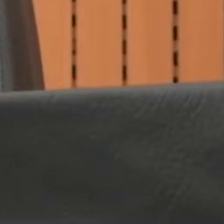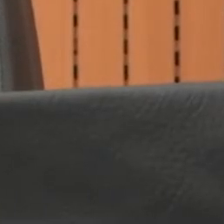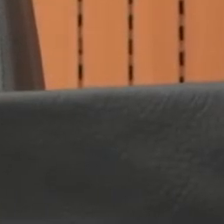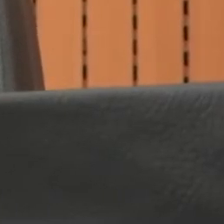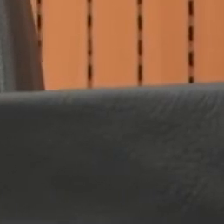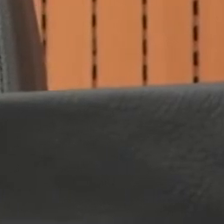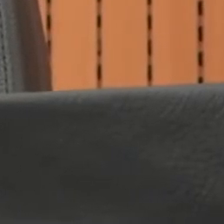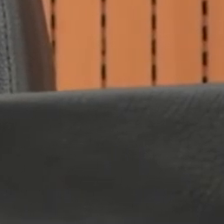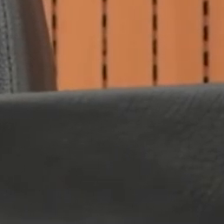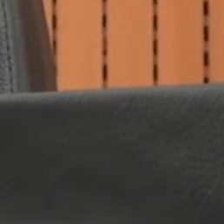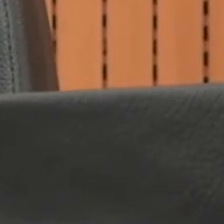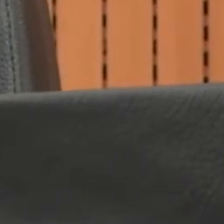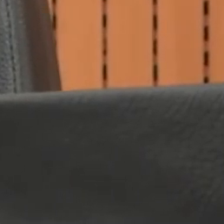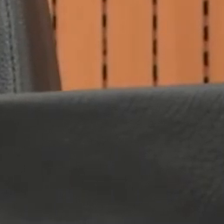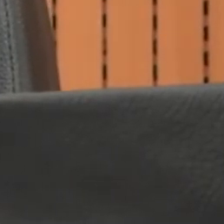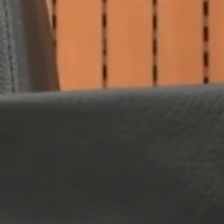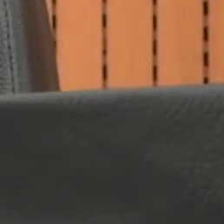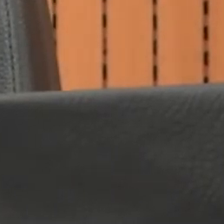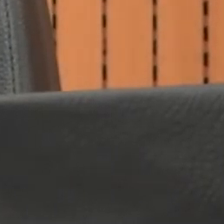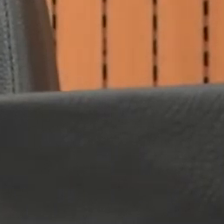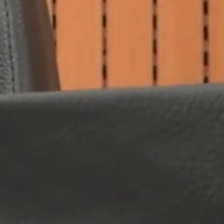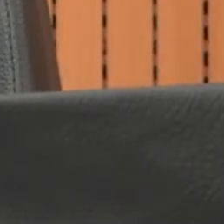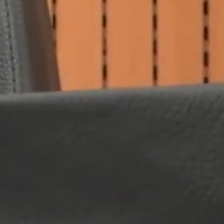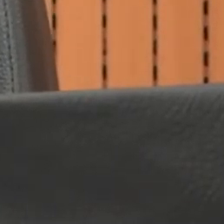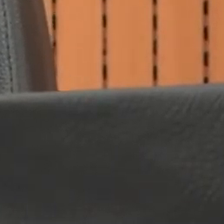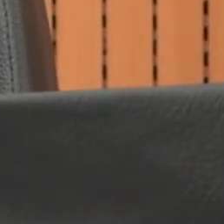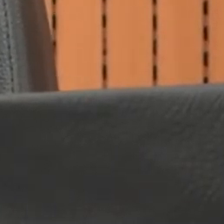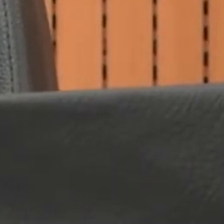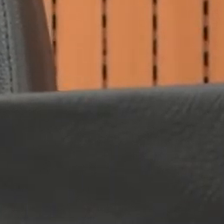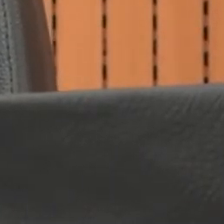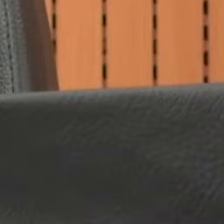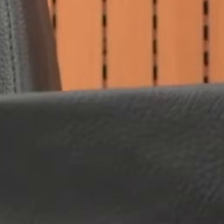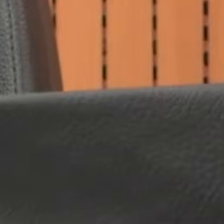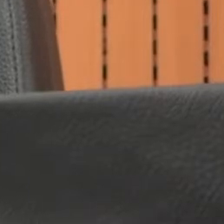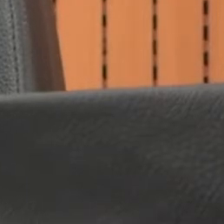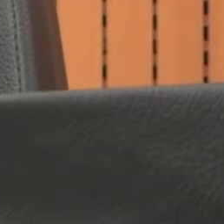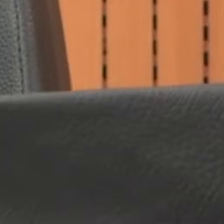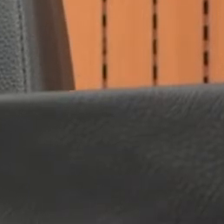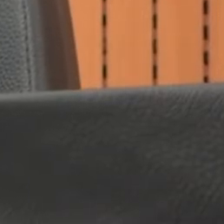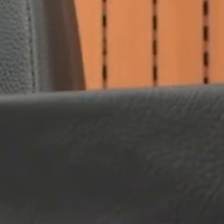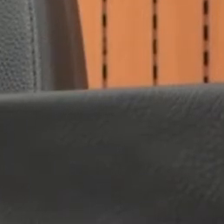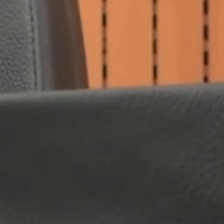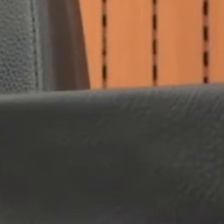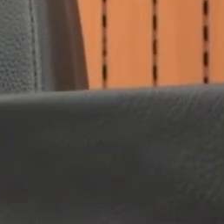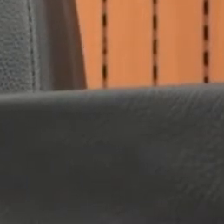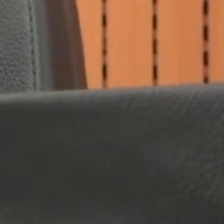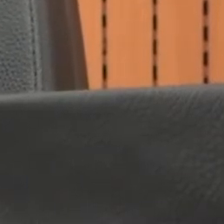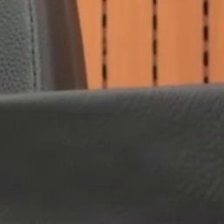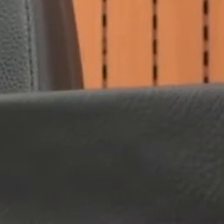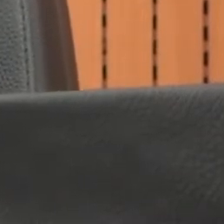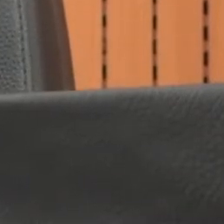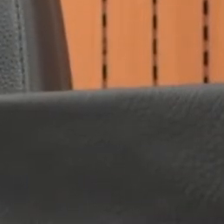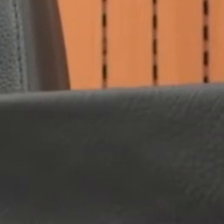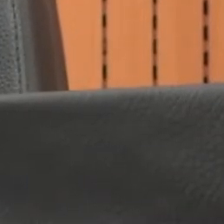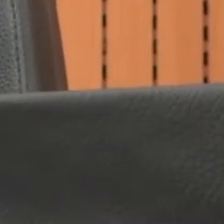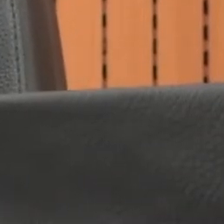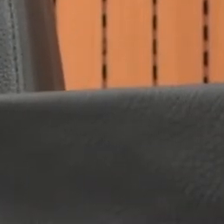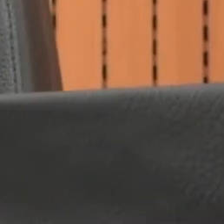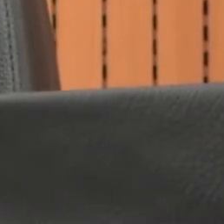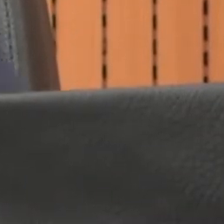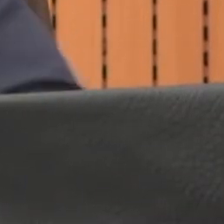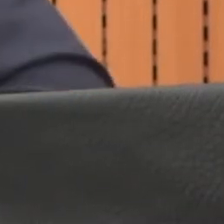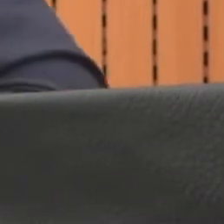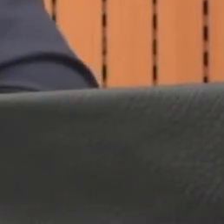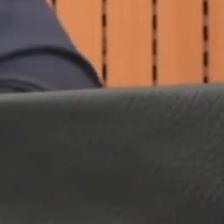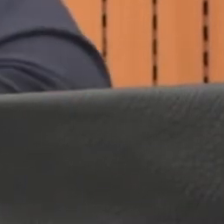Vossa Excelência. Em nome da Vossa Excelência, cumprimento aqui os demais vereadores, vereadora Mariana Conte, que acompanha a mesa com a